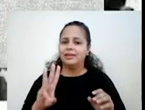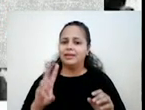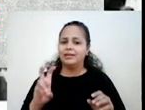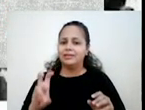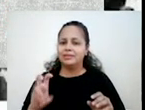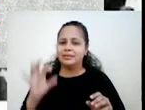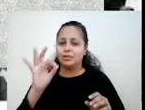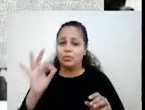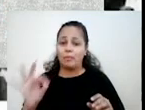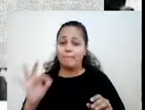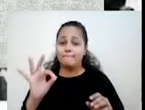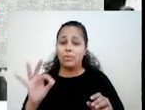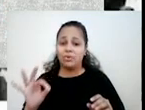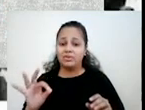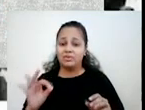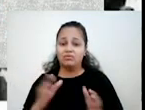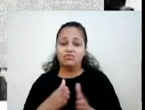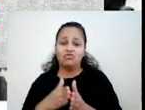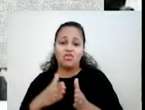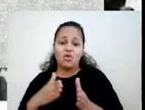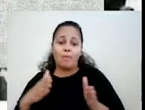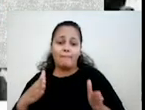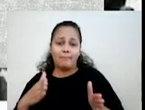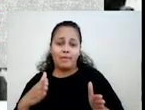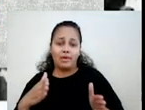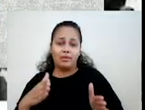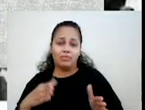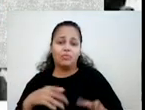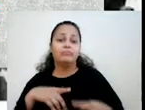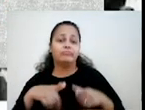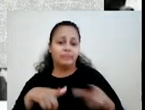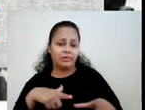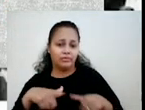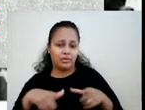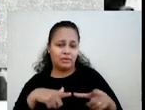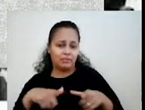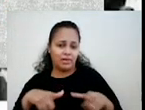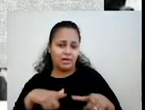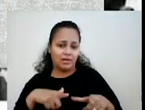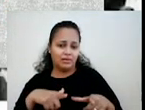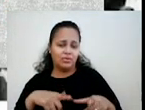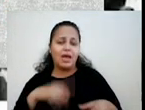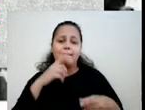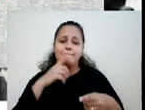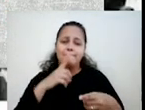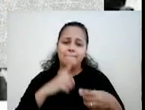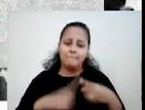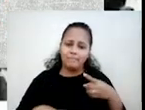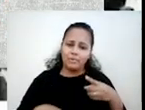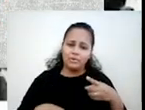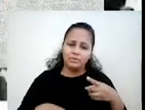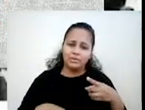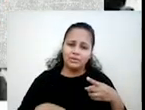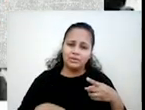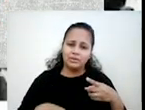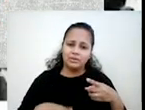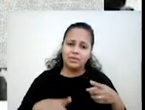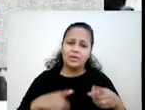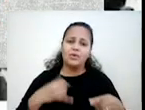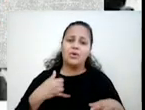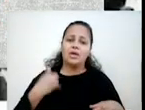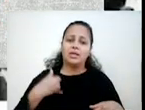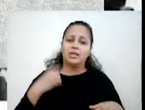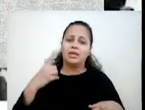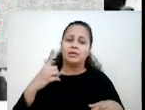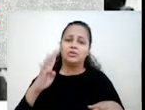35%, né, de aumento para os operários inferiores, a proibição para o trabalho de menores de